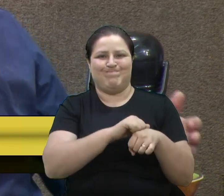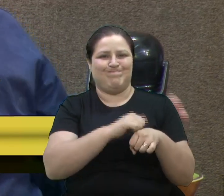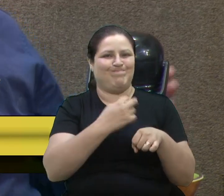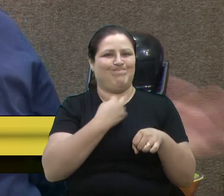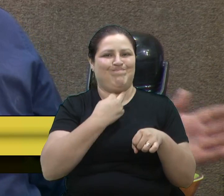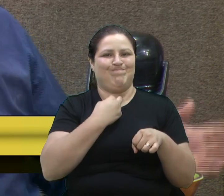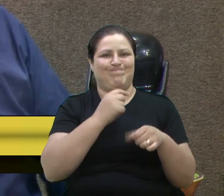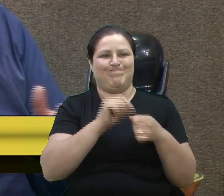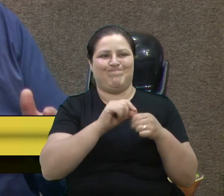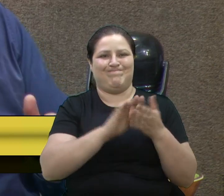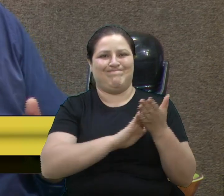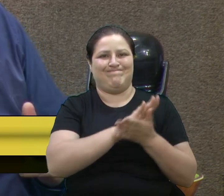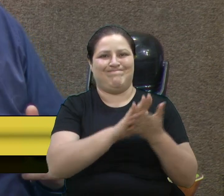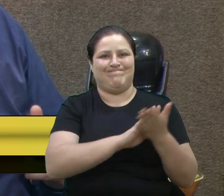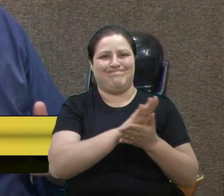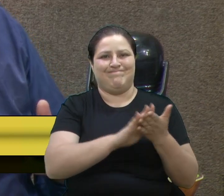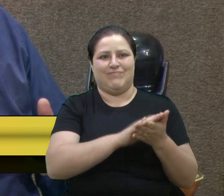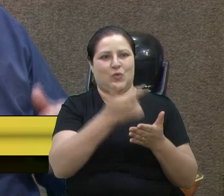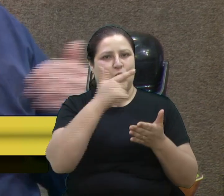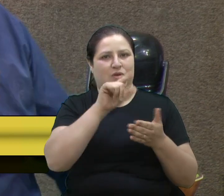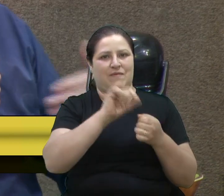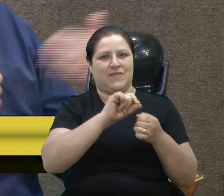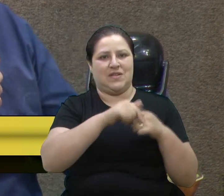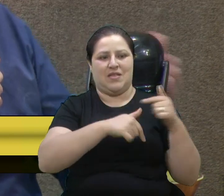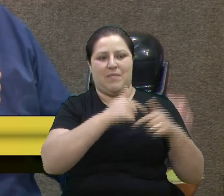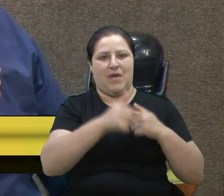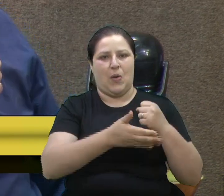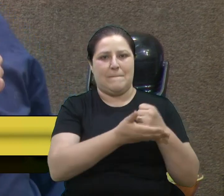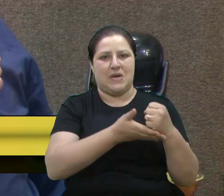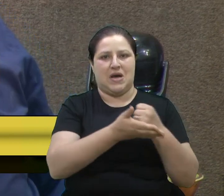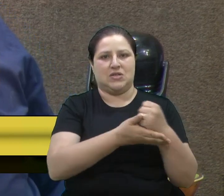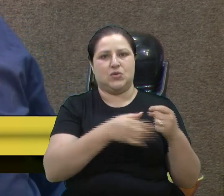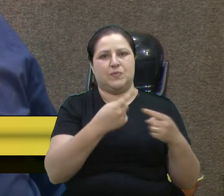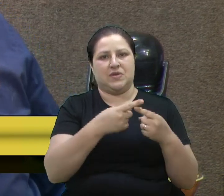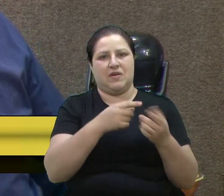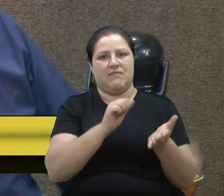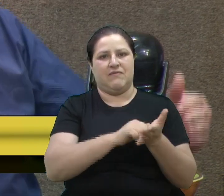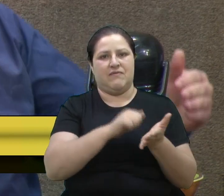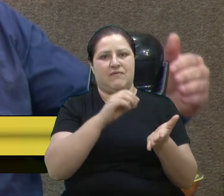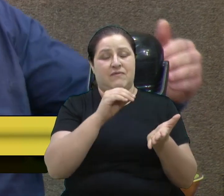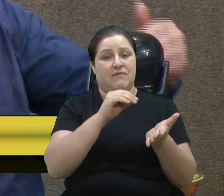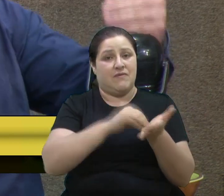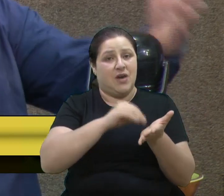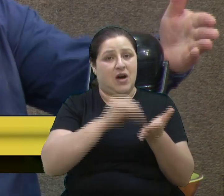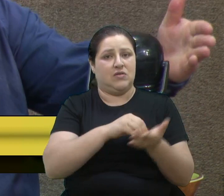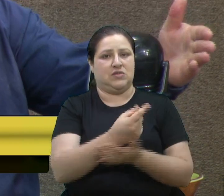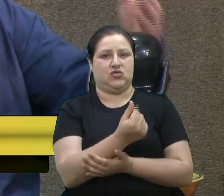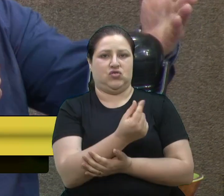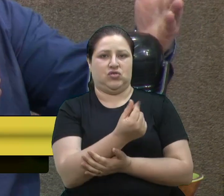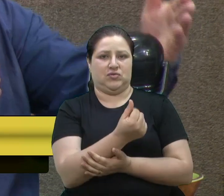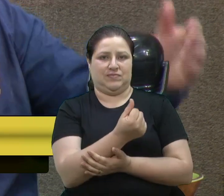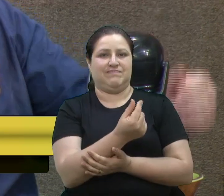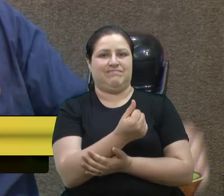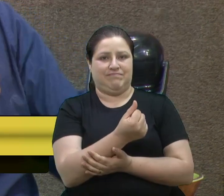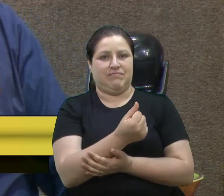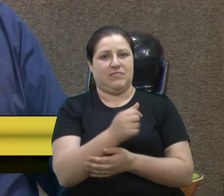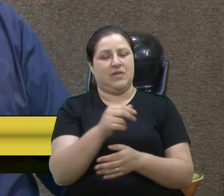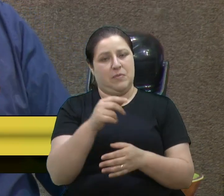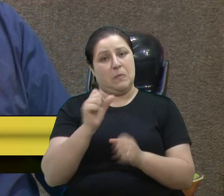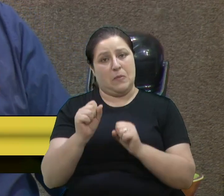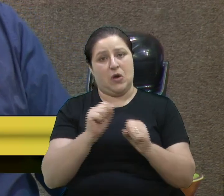nada, nem mesmo as questões básicas, justamente por problema financeiro, né? Então, parte disso poderia ser